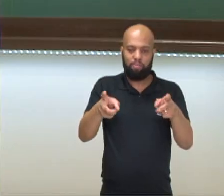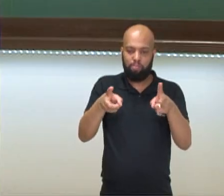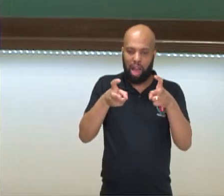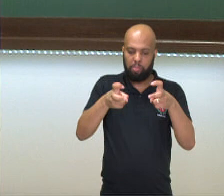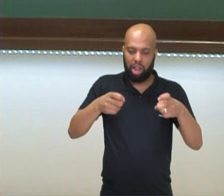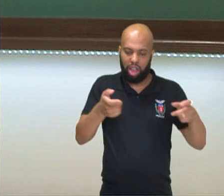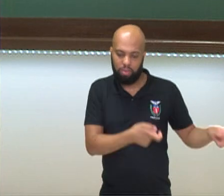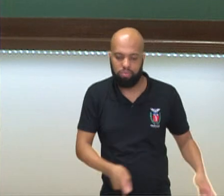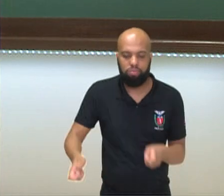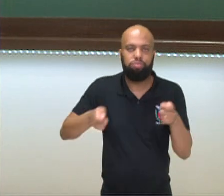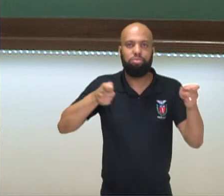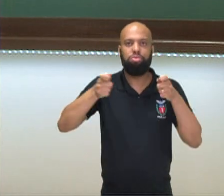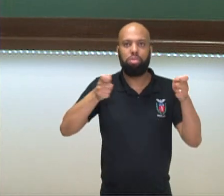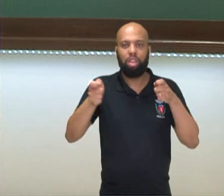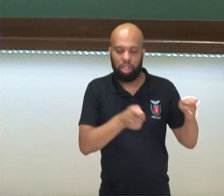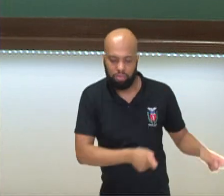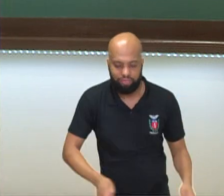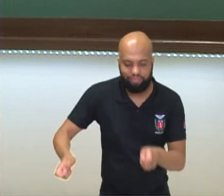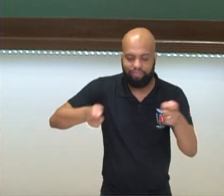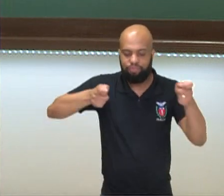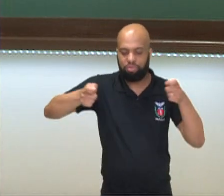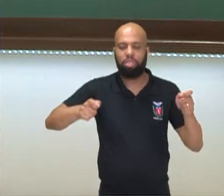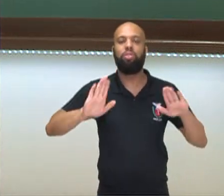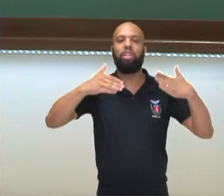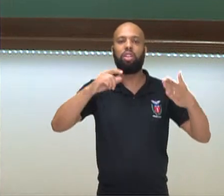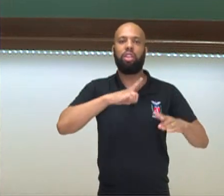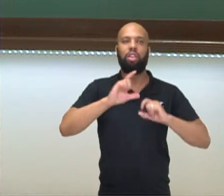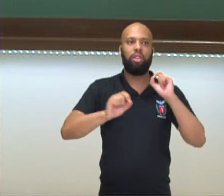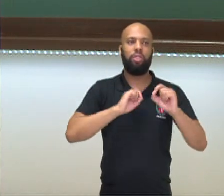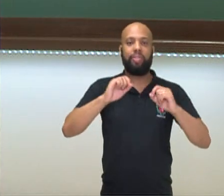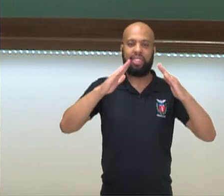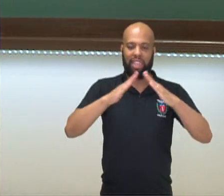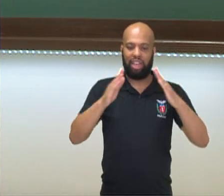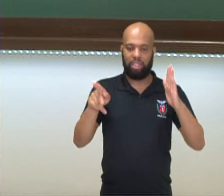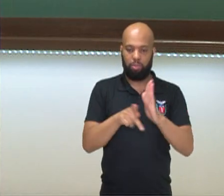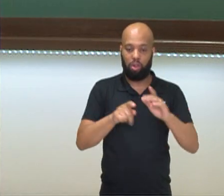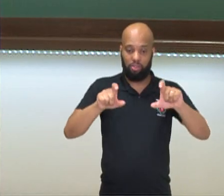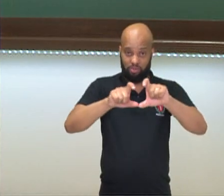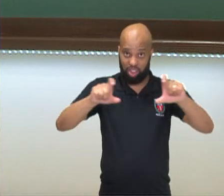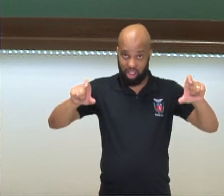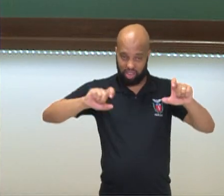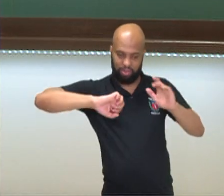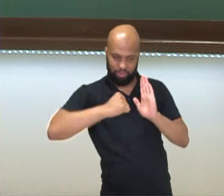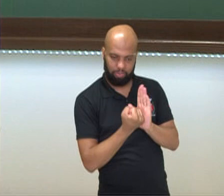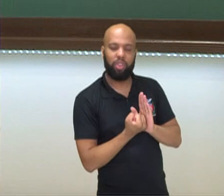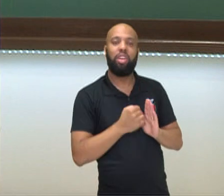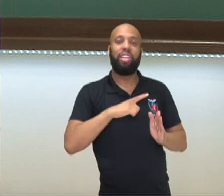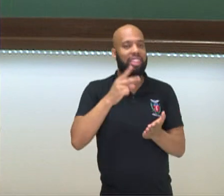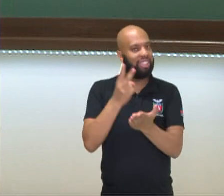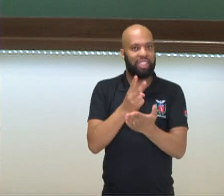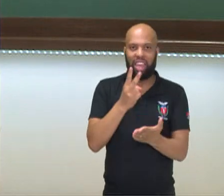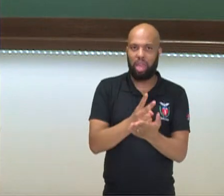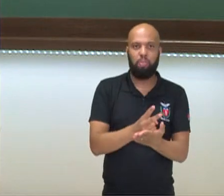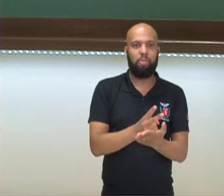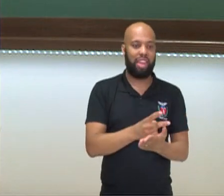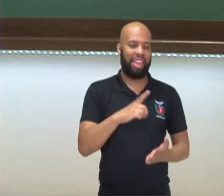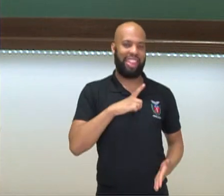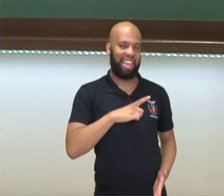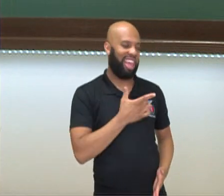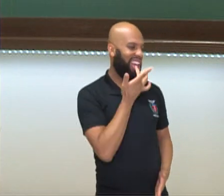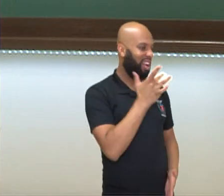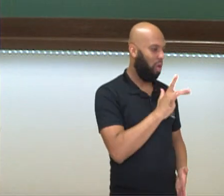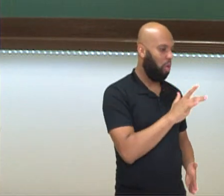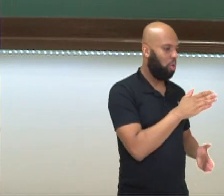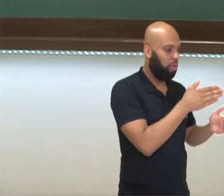essas casas de fundição, elas vão pegar o ouro, vai ter que passar por elas sempre o ouro e eles vão colocar um selo real